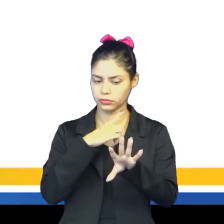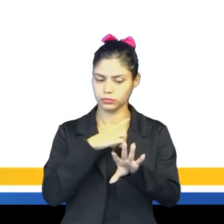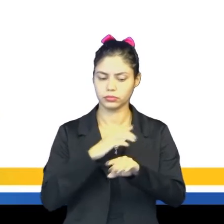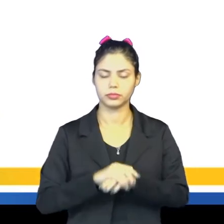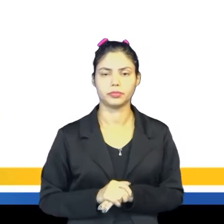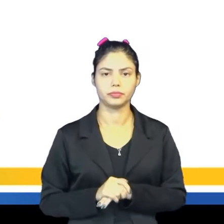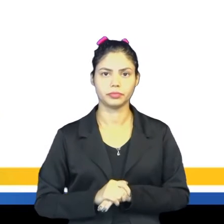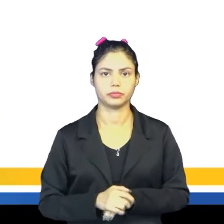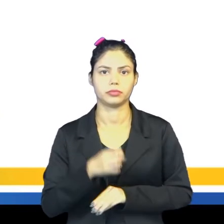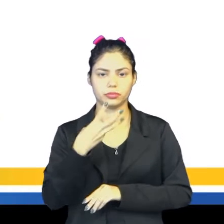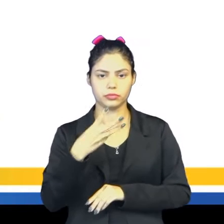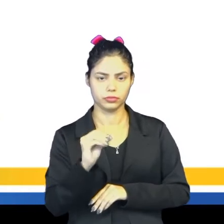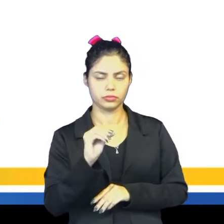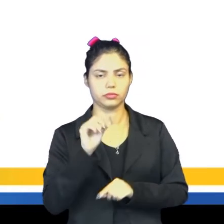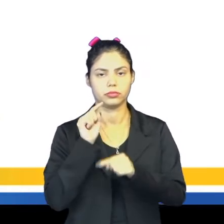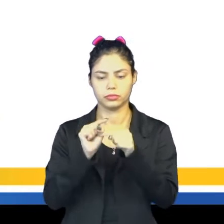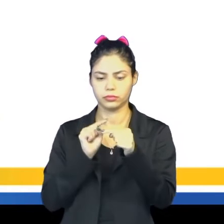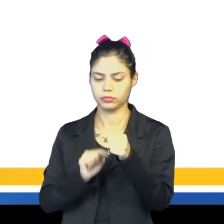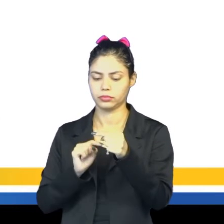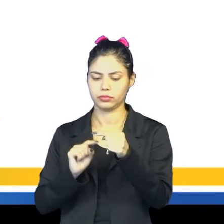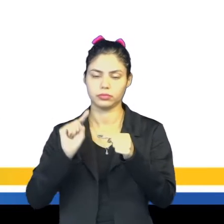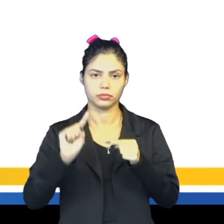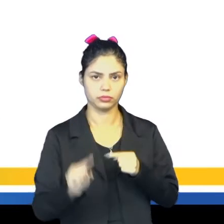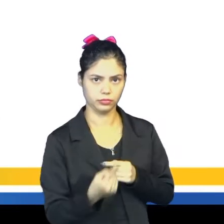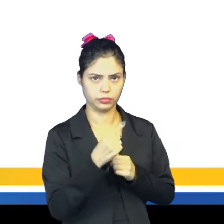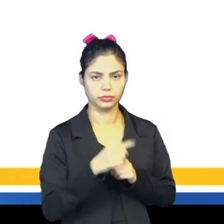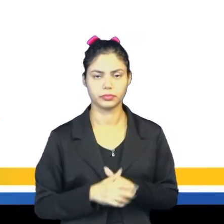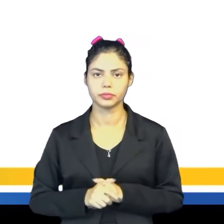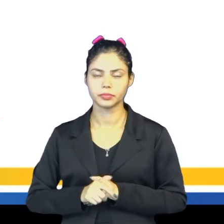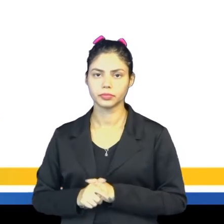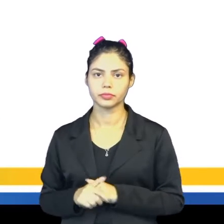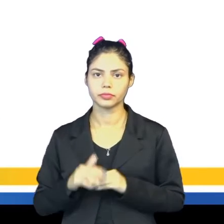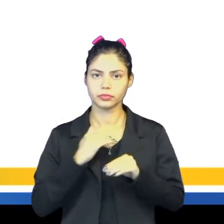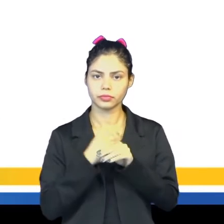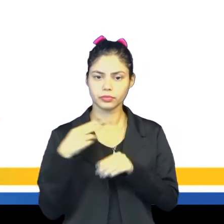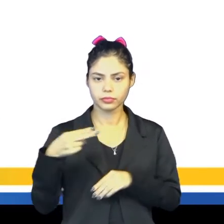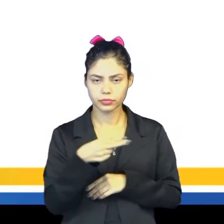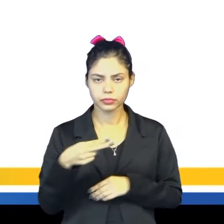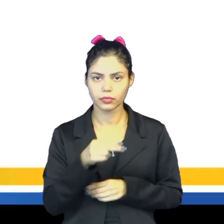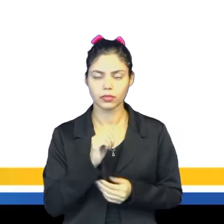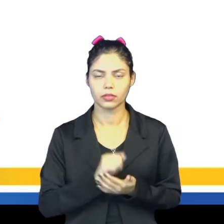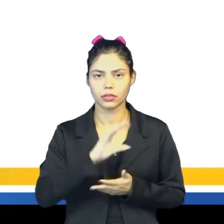temos 30 dividido para 1000, que é igual a